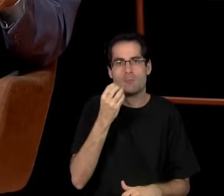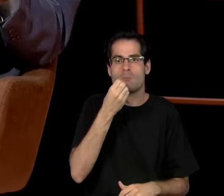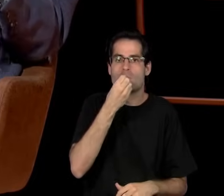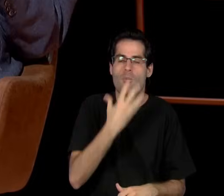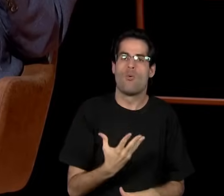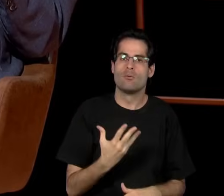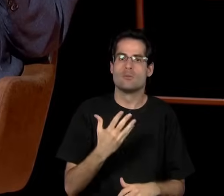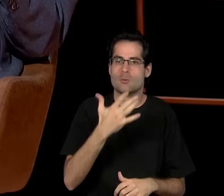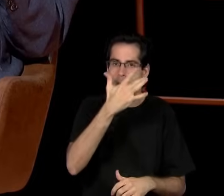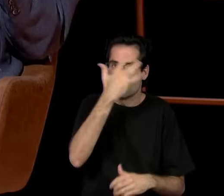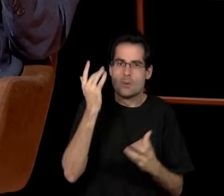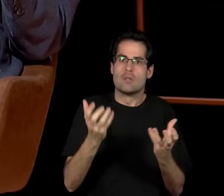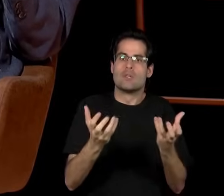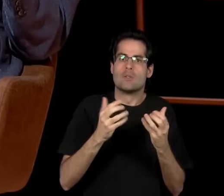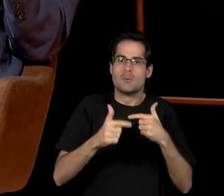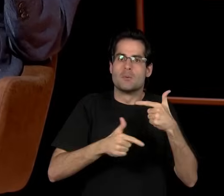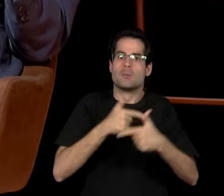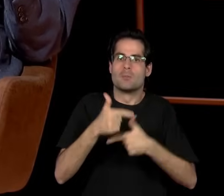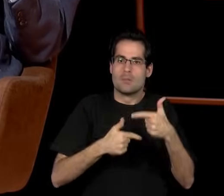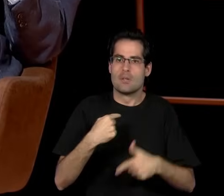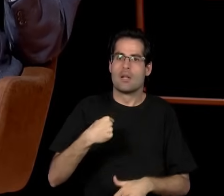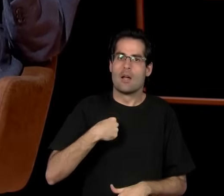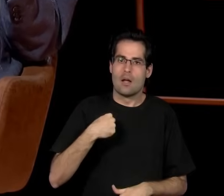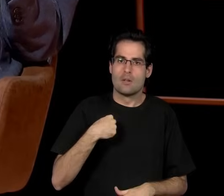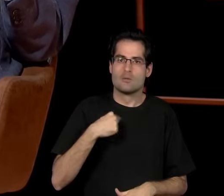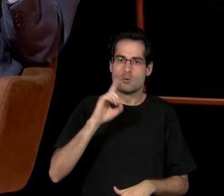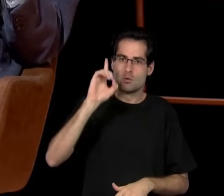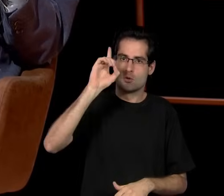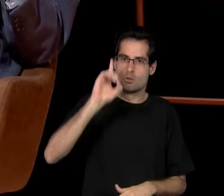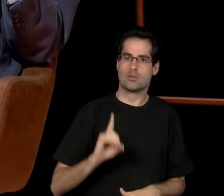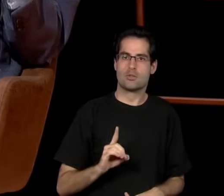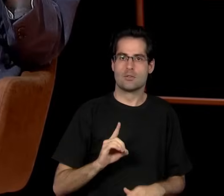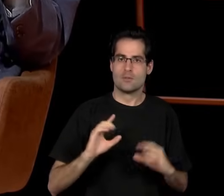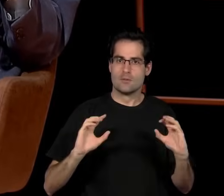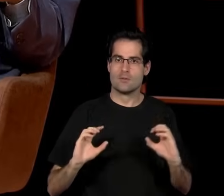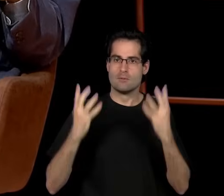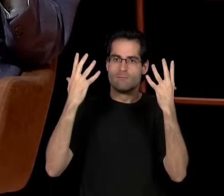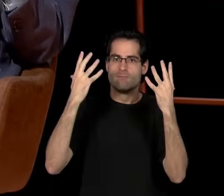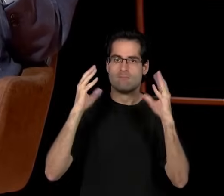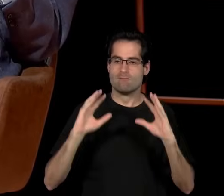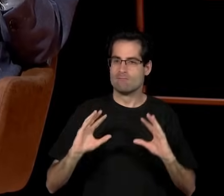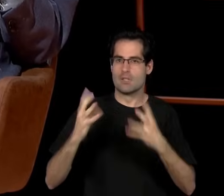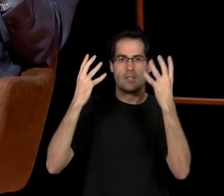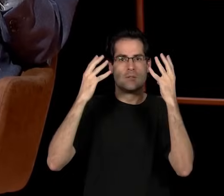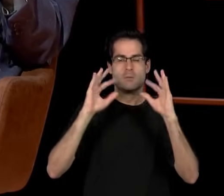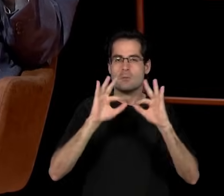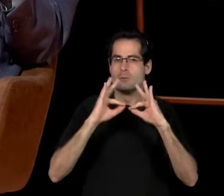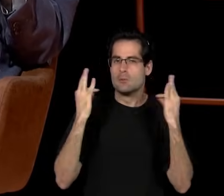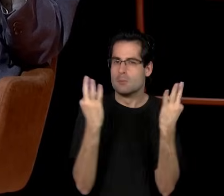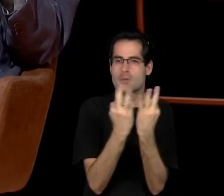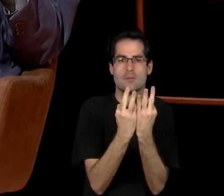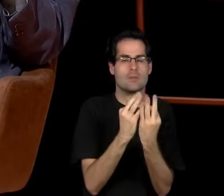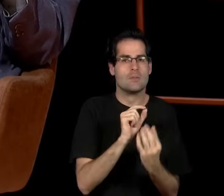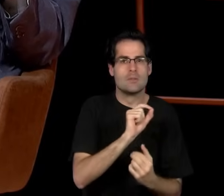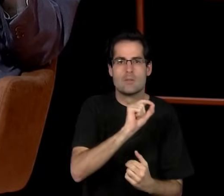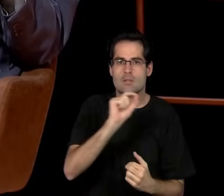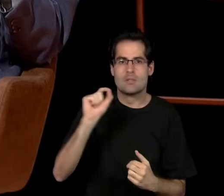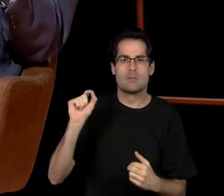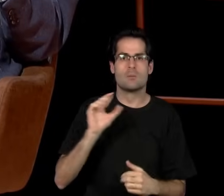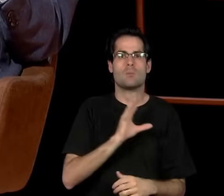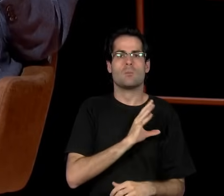Né? Eu dirijo hoje a maior parte do meu espetáculo, as pessoas de família e acima de 30